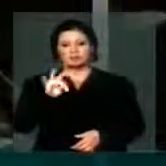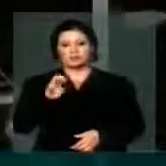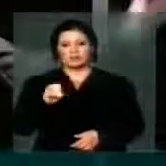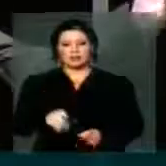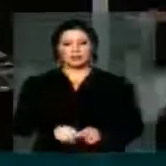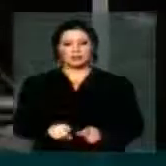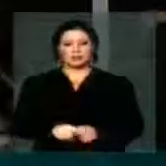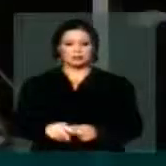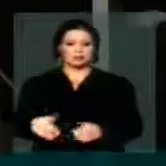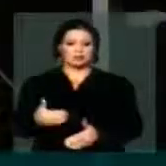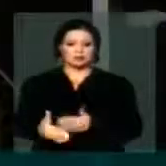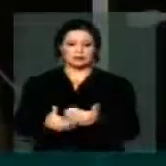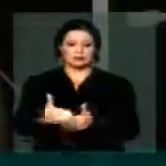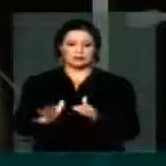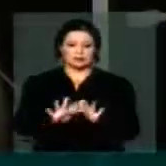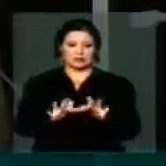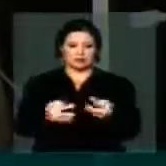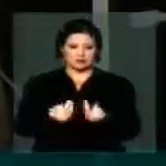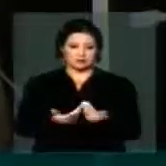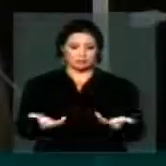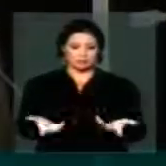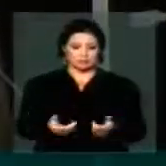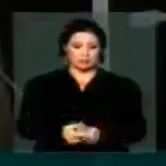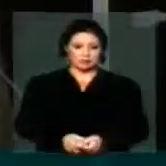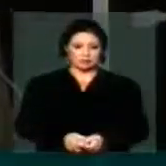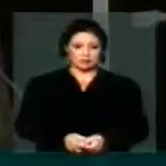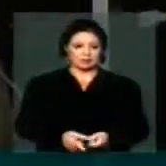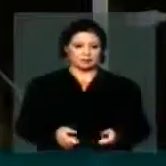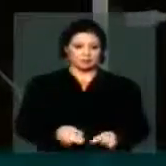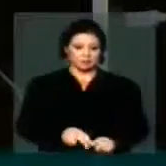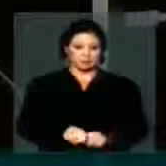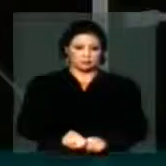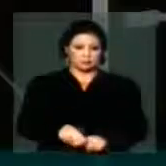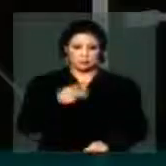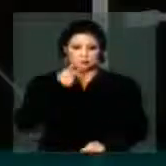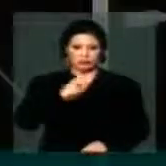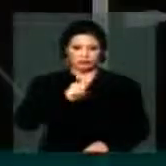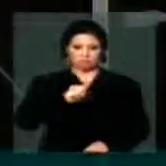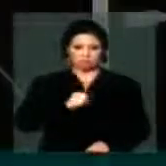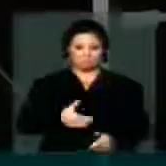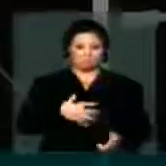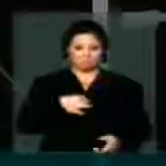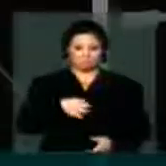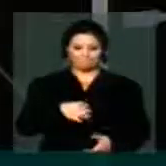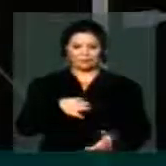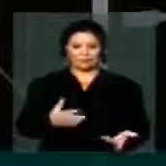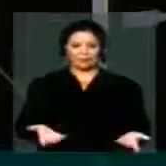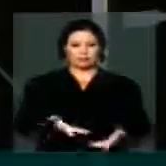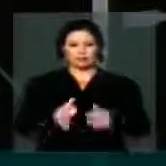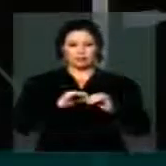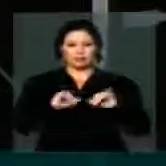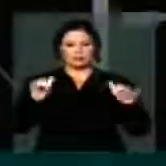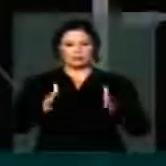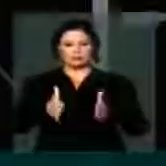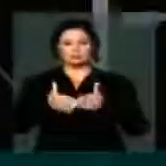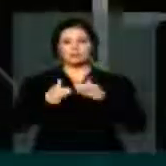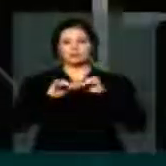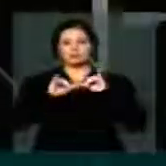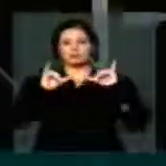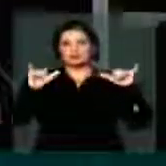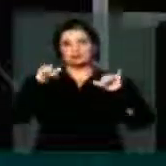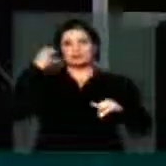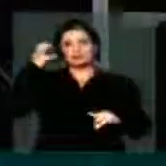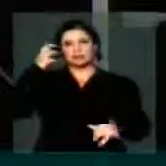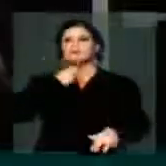e assim por diante, que são as famílias poderosas. É por isso que eu quero aqui externar meu descontentamento. Quero, portanto, deixar aqui esse registro e solicito que divulgue